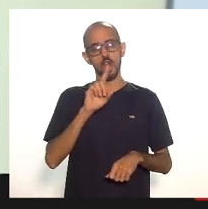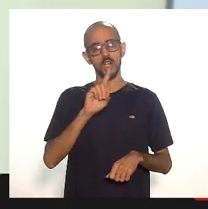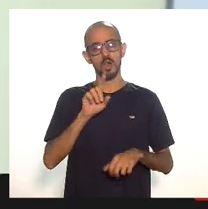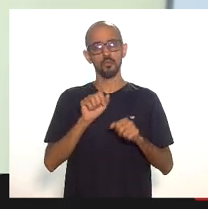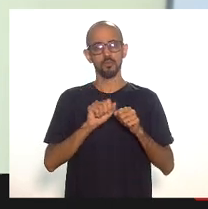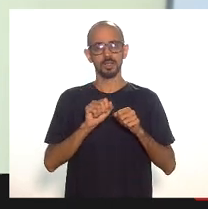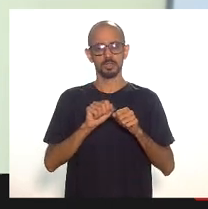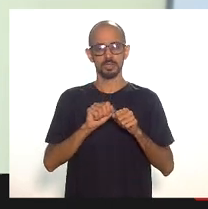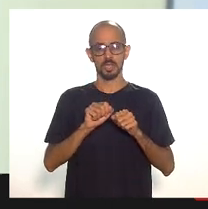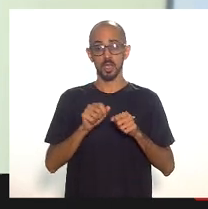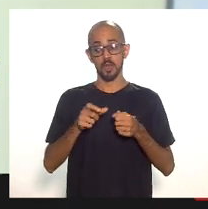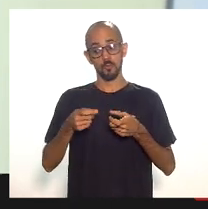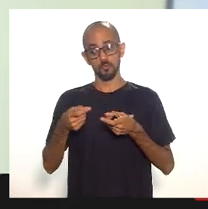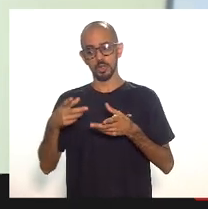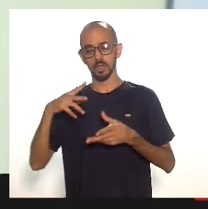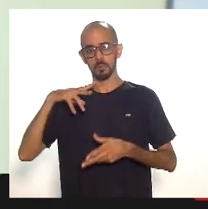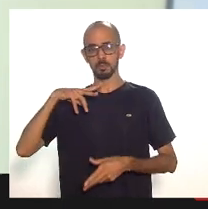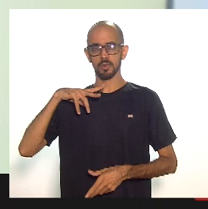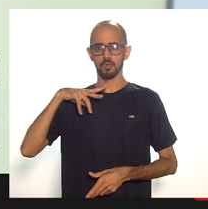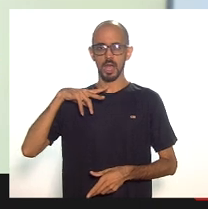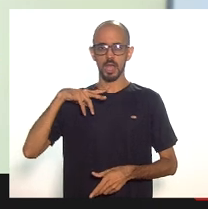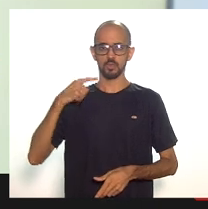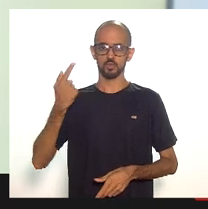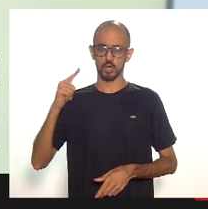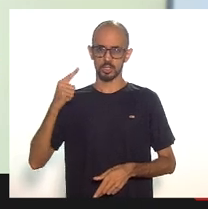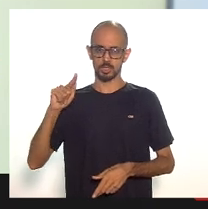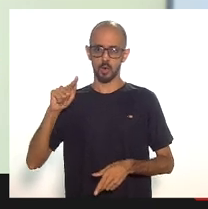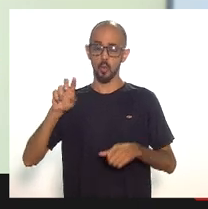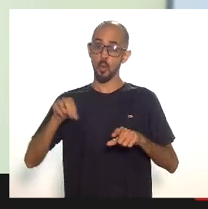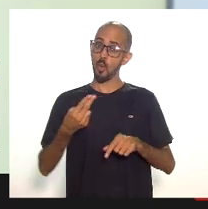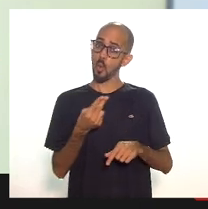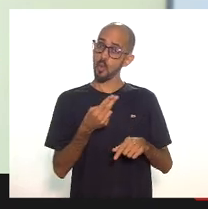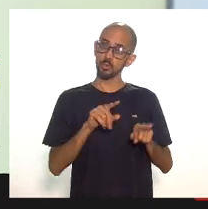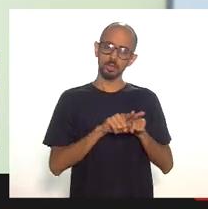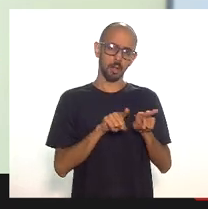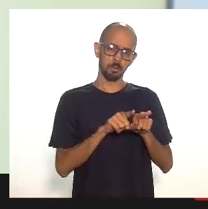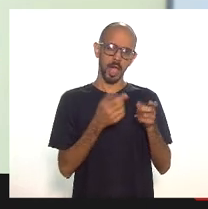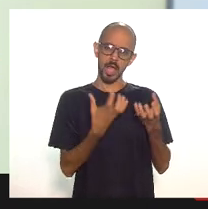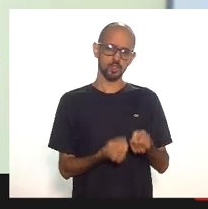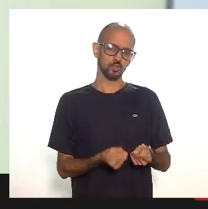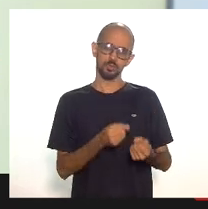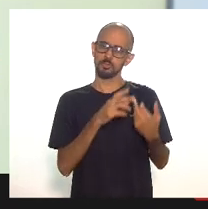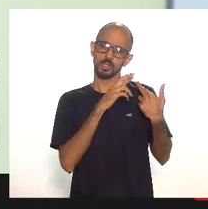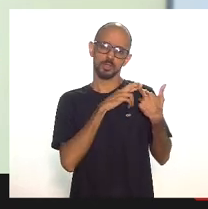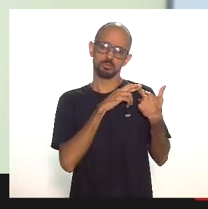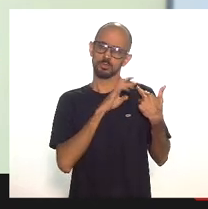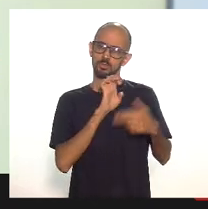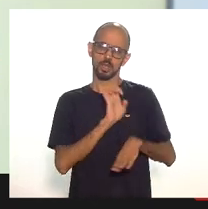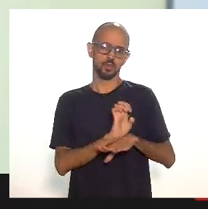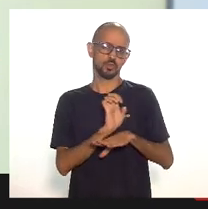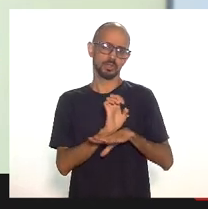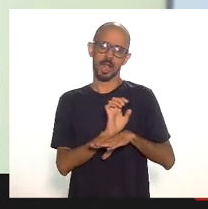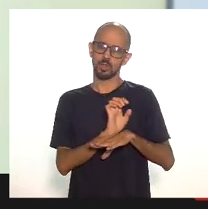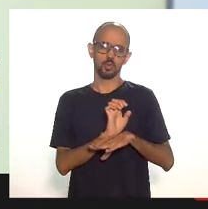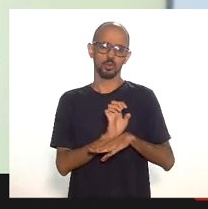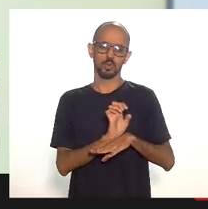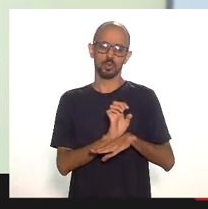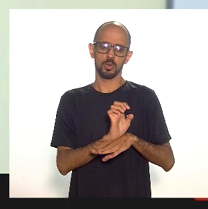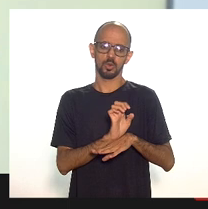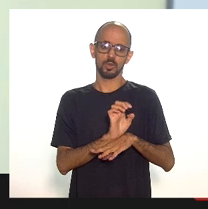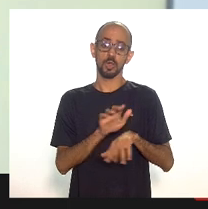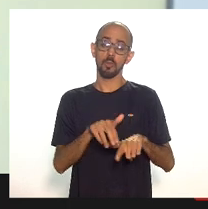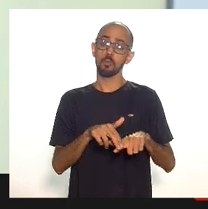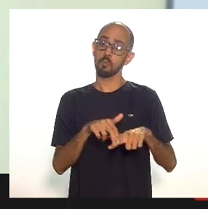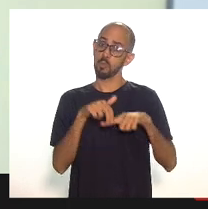nem de privatização da rede federal, nem de estadualização da rede federal. Logo,